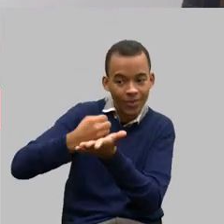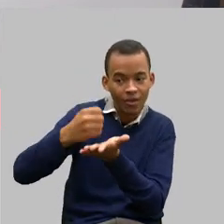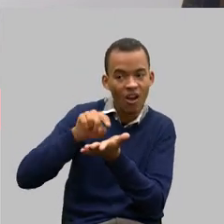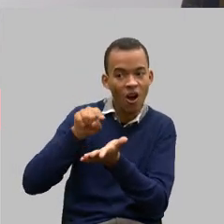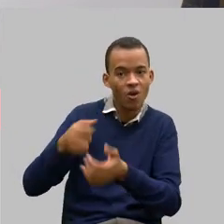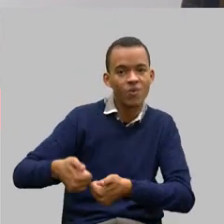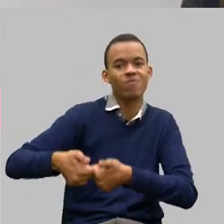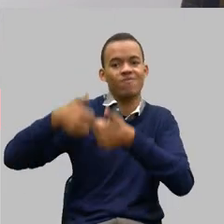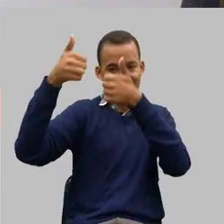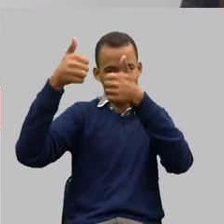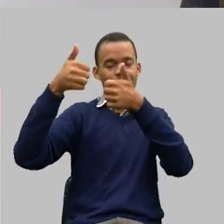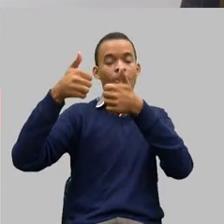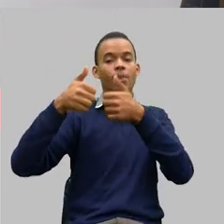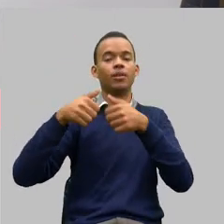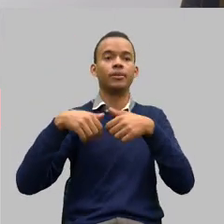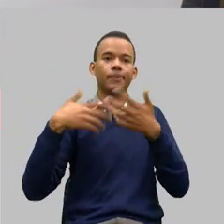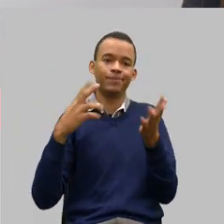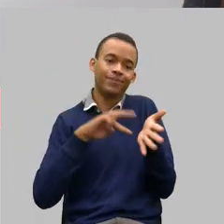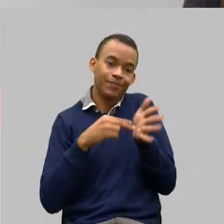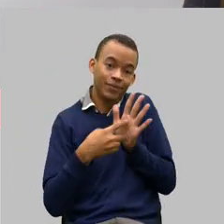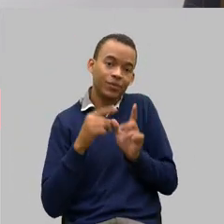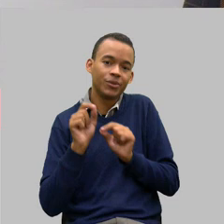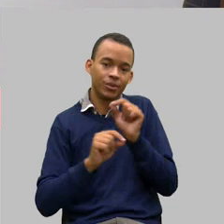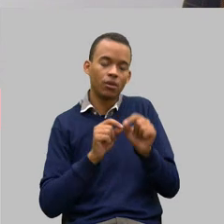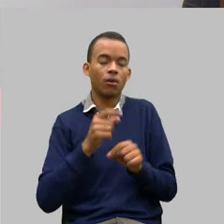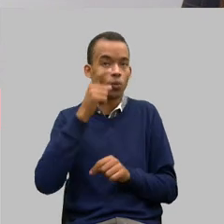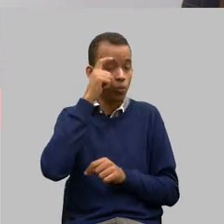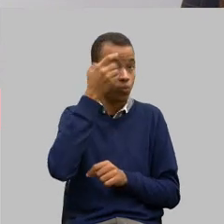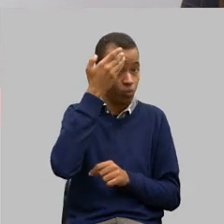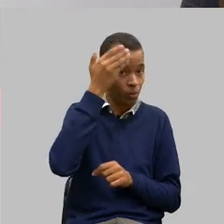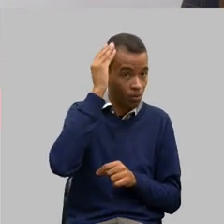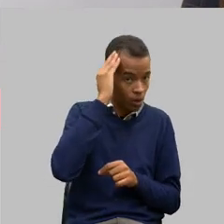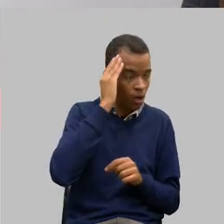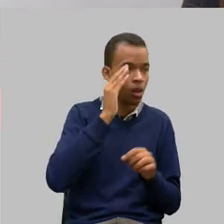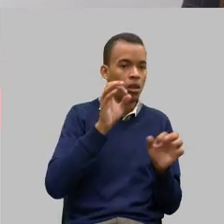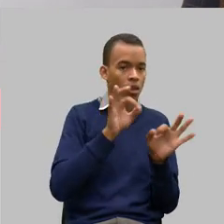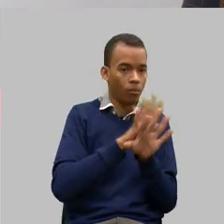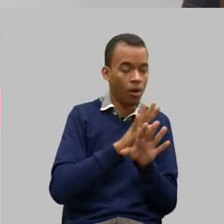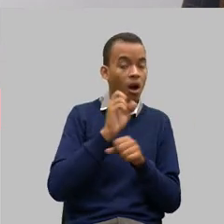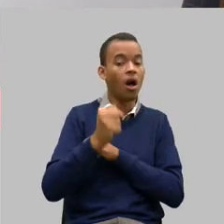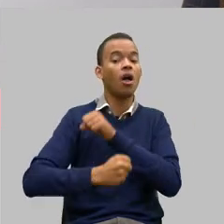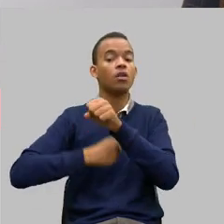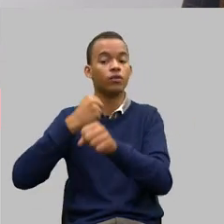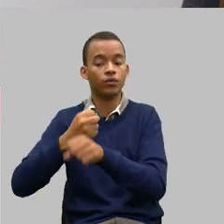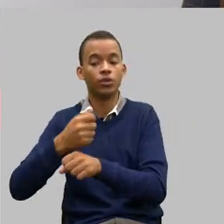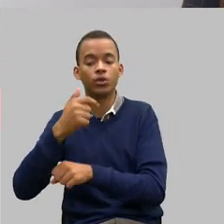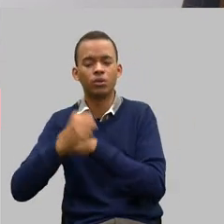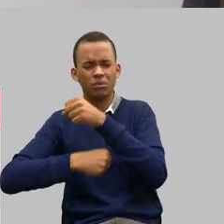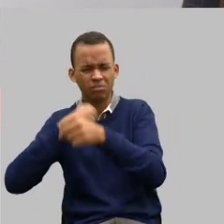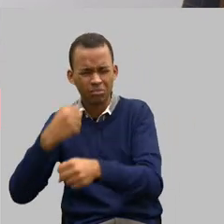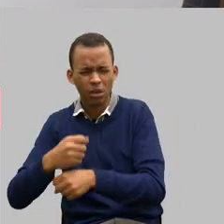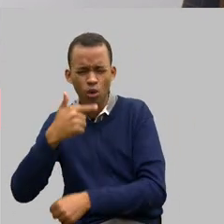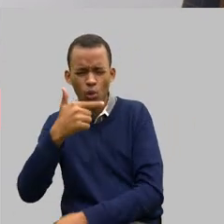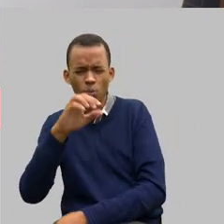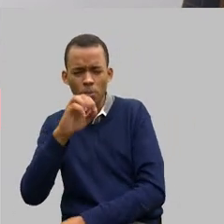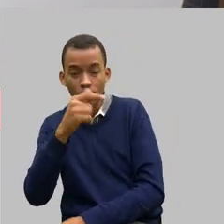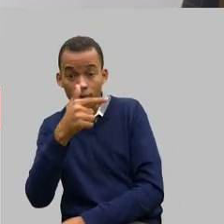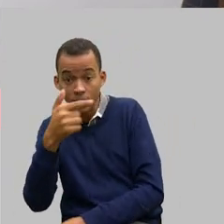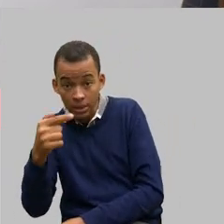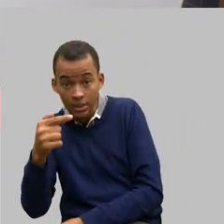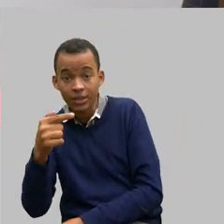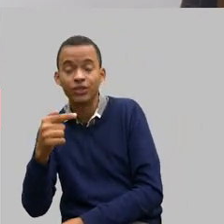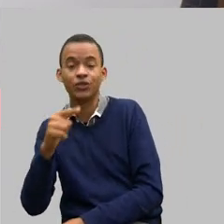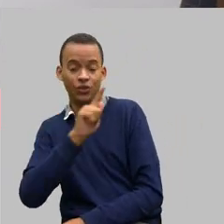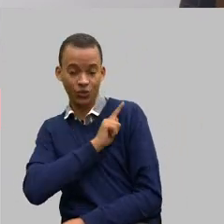dizer que o próximo Governador que assumiu o estado em 2027 terá que ter né um desembolso